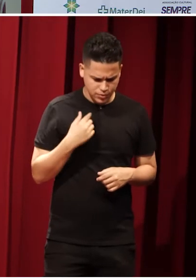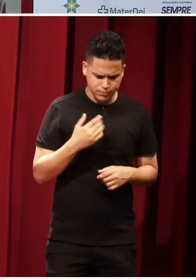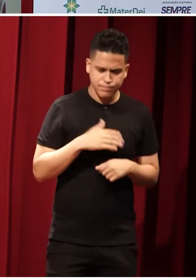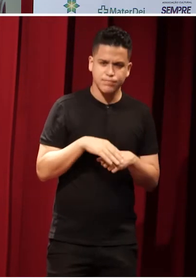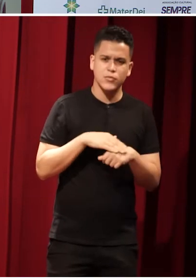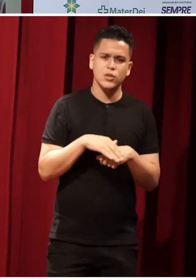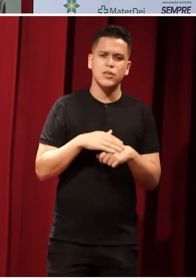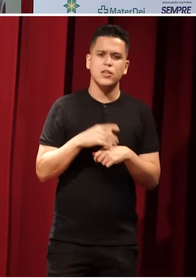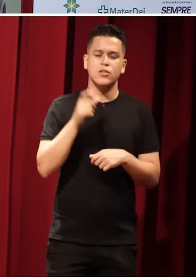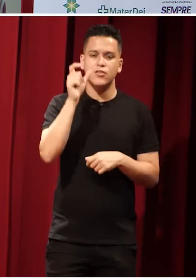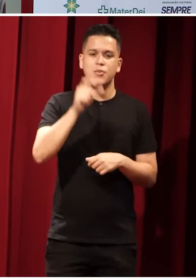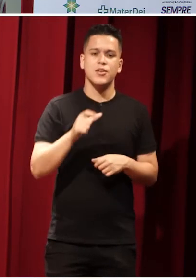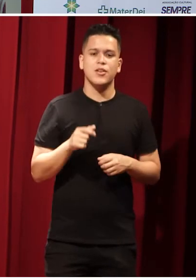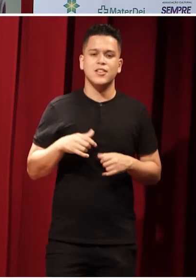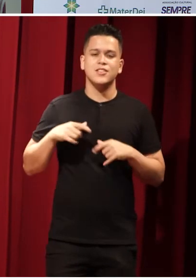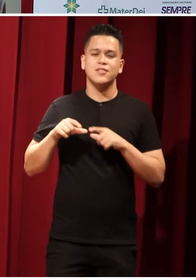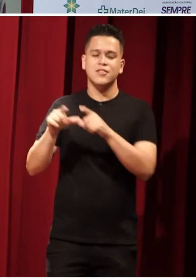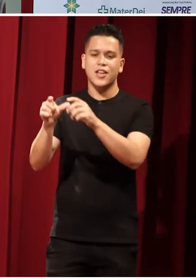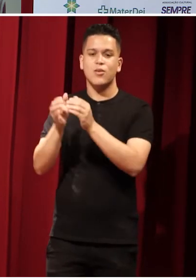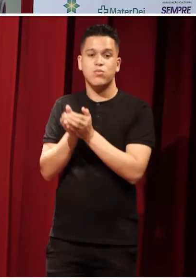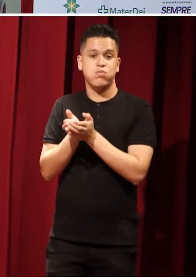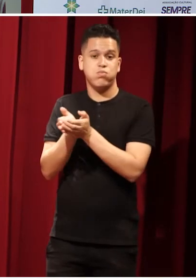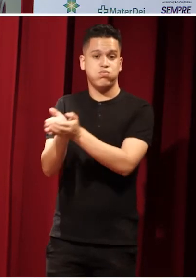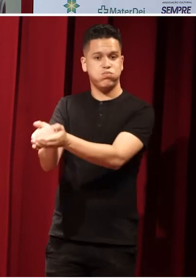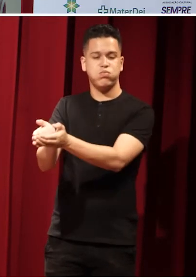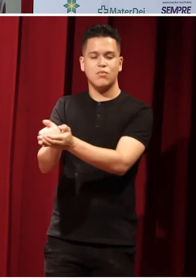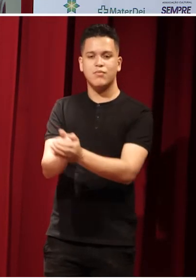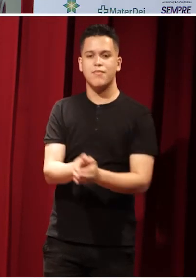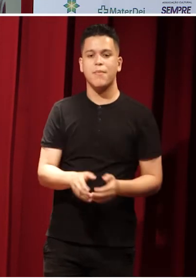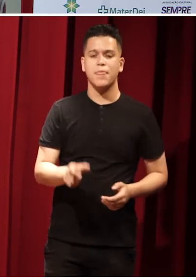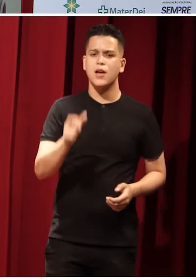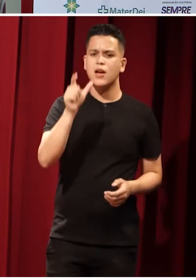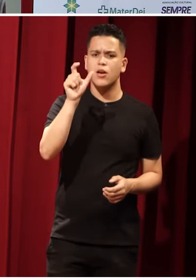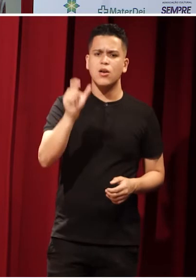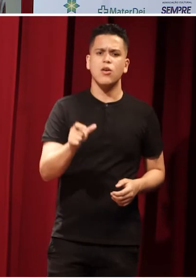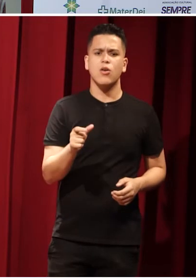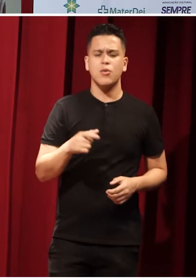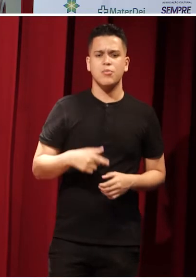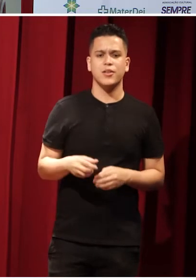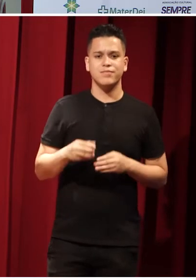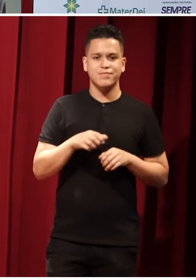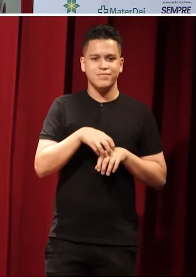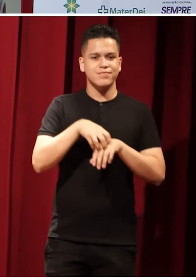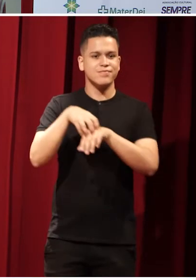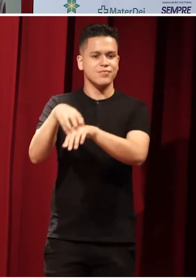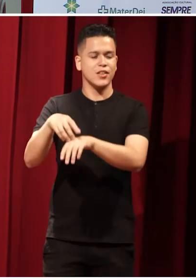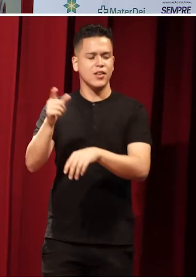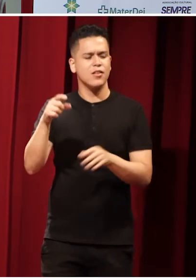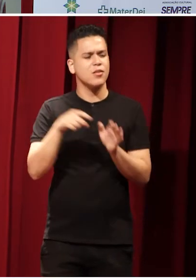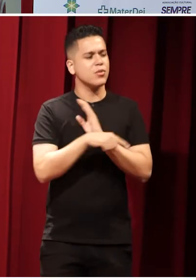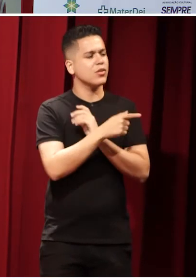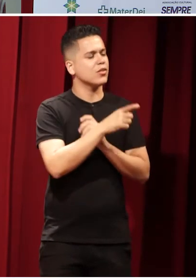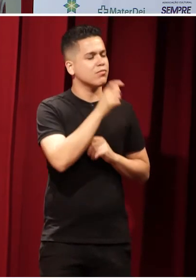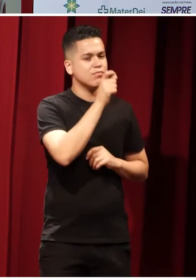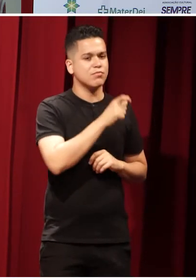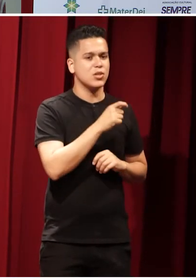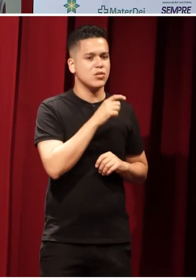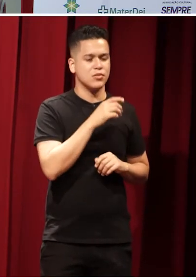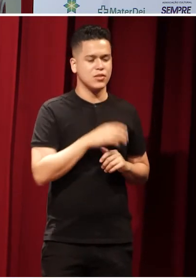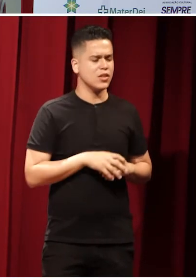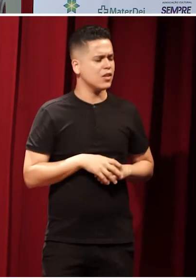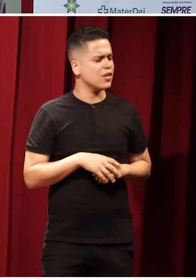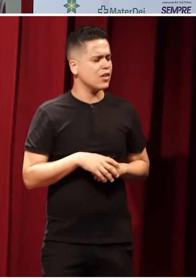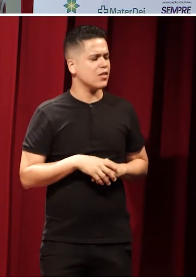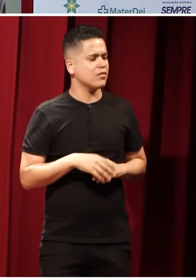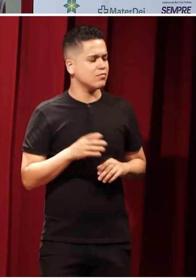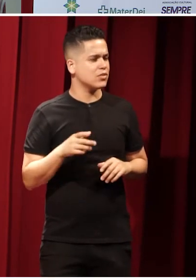um cruzeiro e que o guia do cruzeiro, quando viu que eram brasileiros, perguntou. E uma pessoa do cruzeiro disse assim, tinha